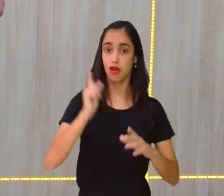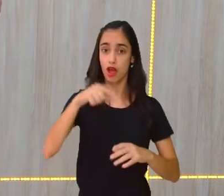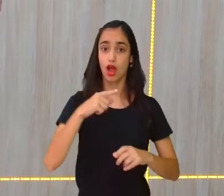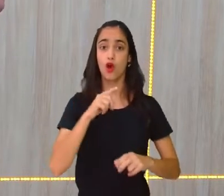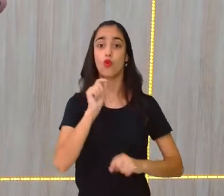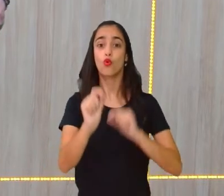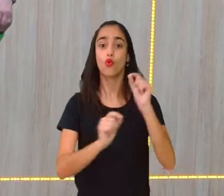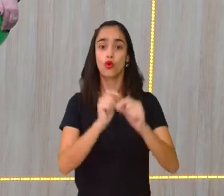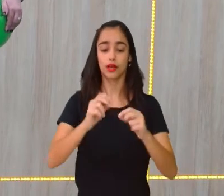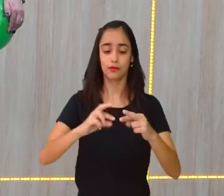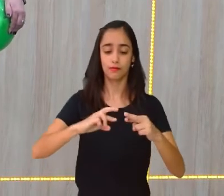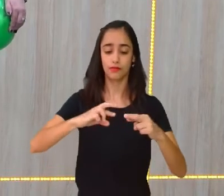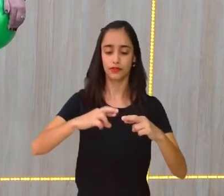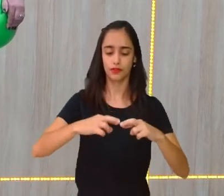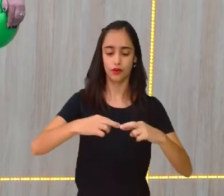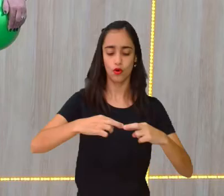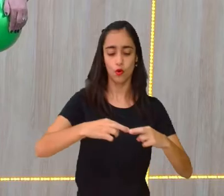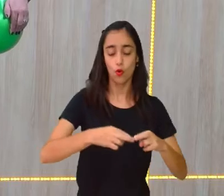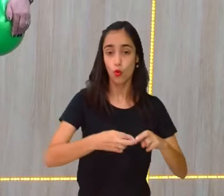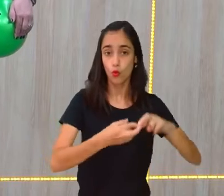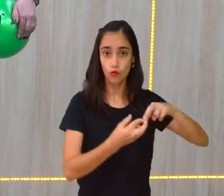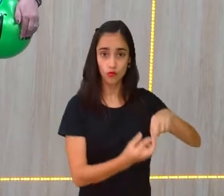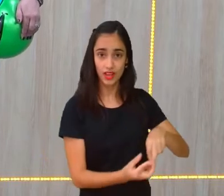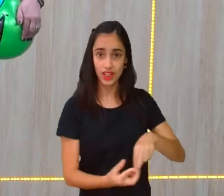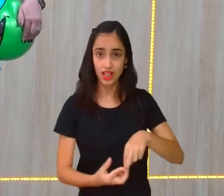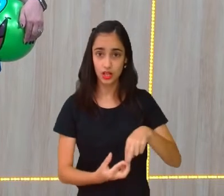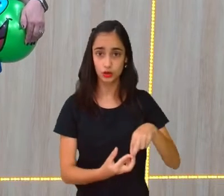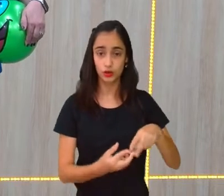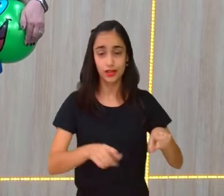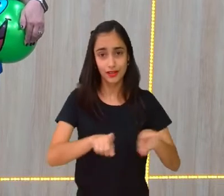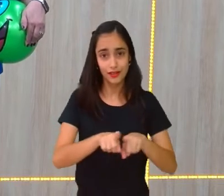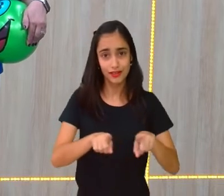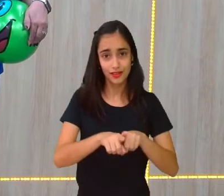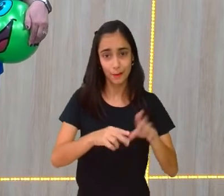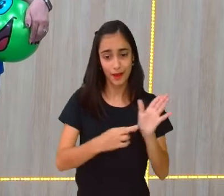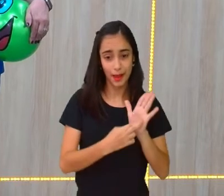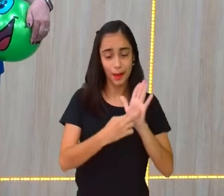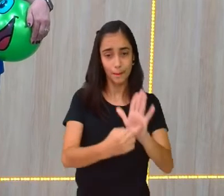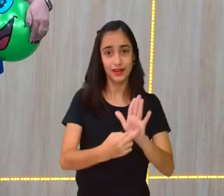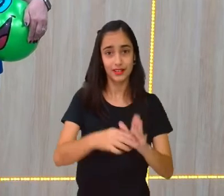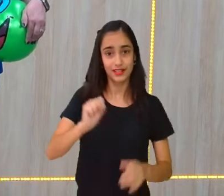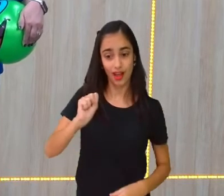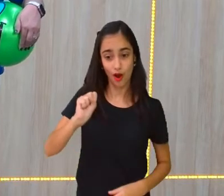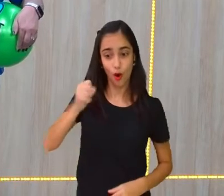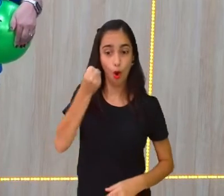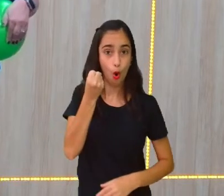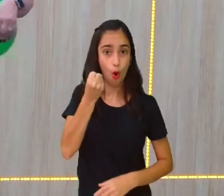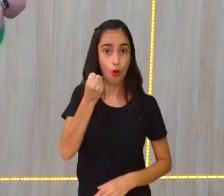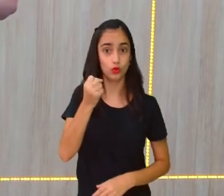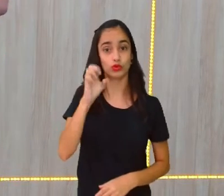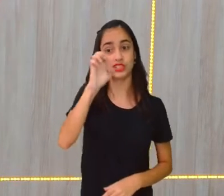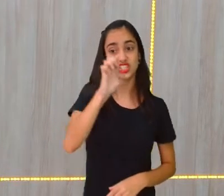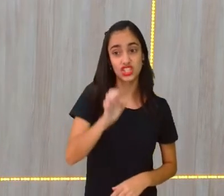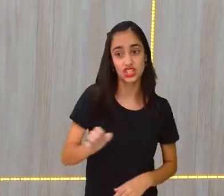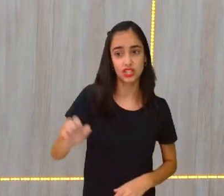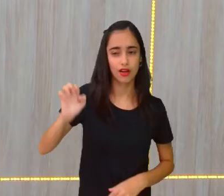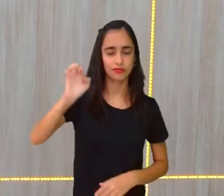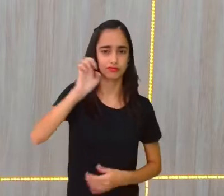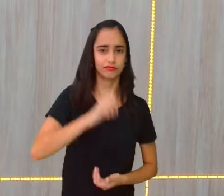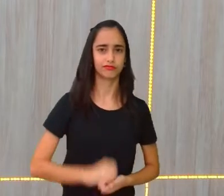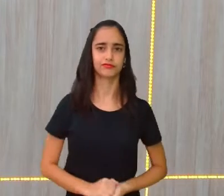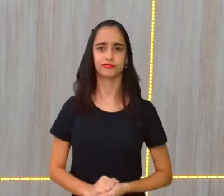o 8 representando aí os 8 estádios que estão sendo apresentados. Veja que interessante. Mas aqui eu também tenho